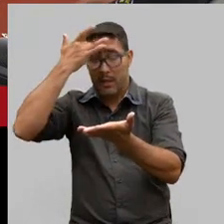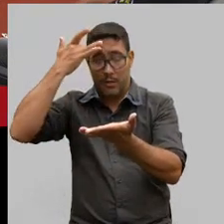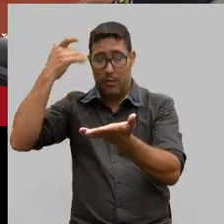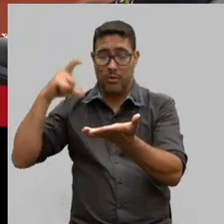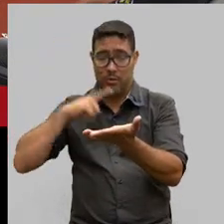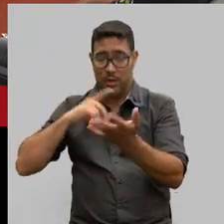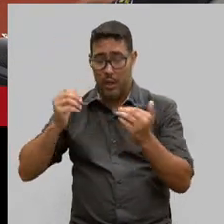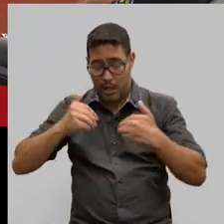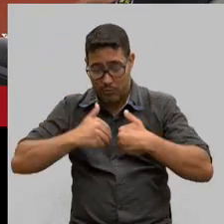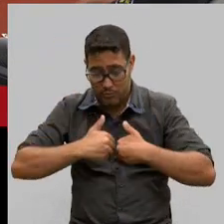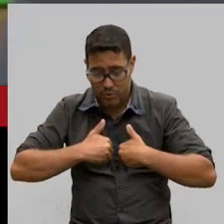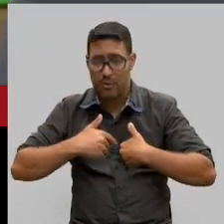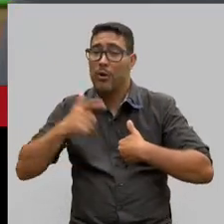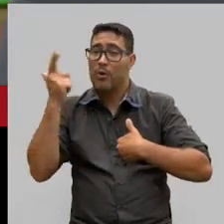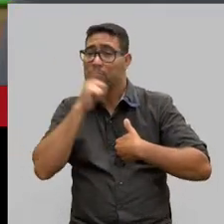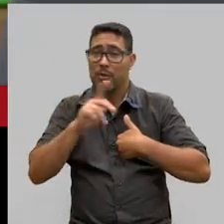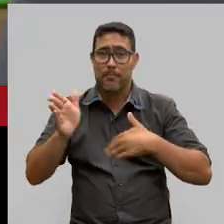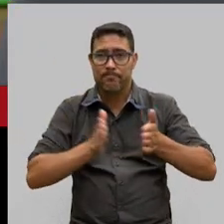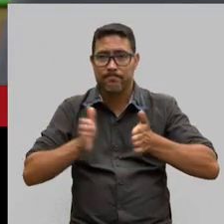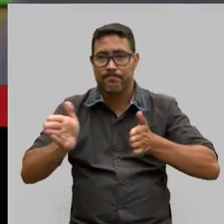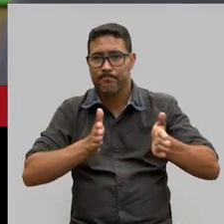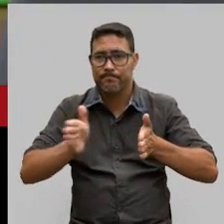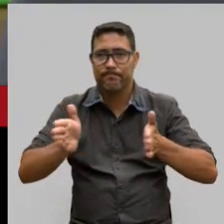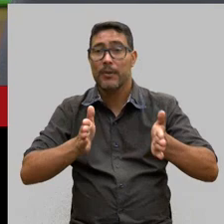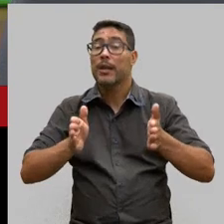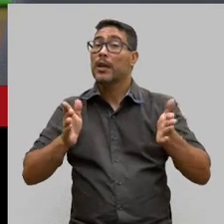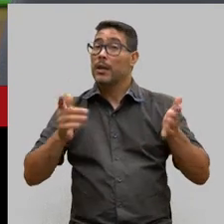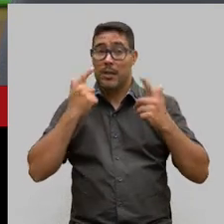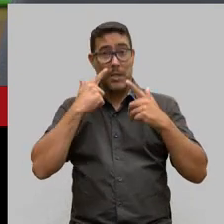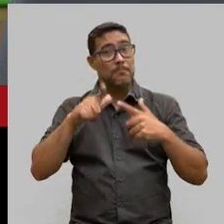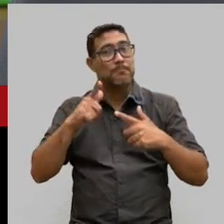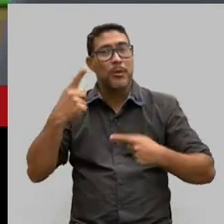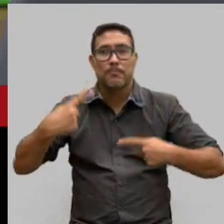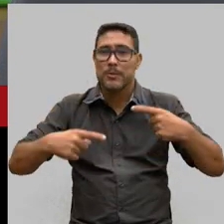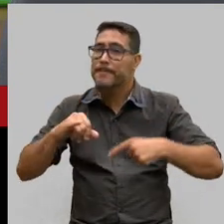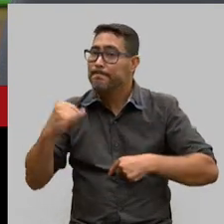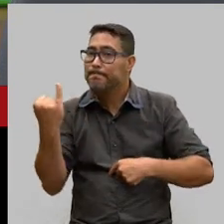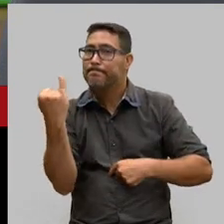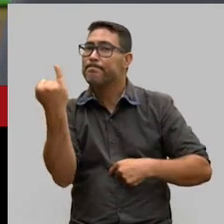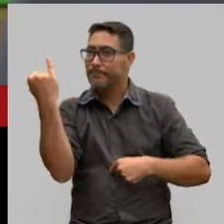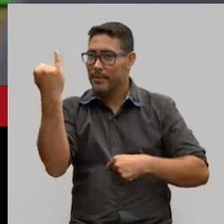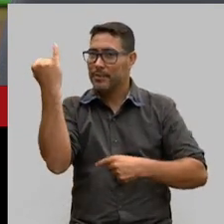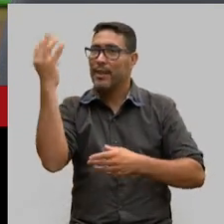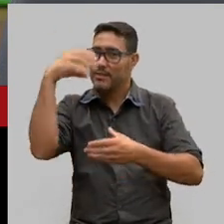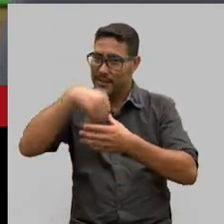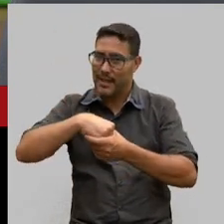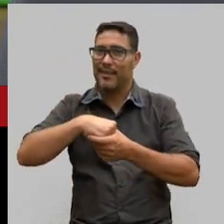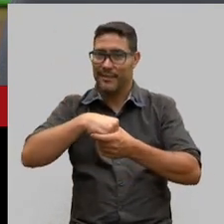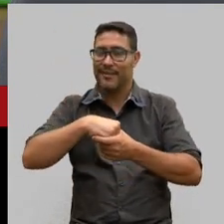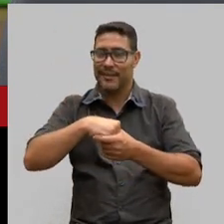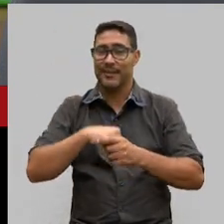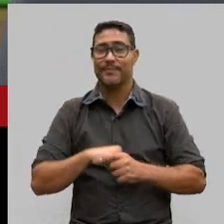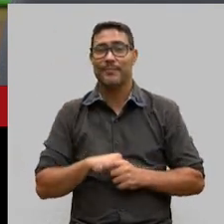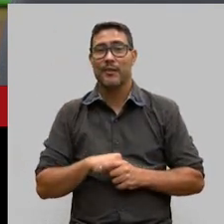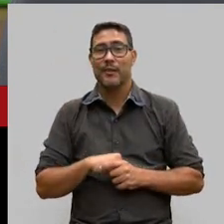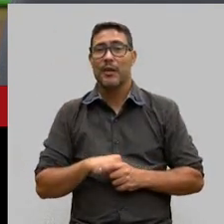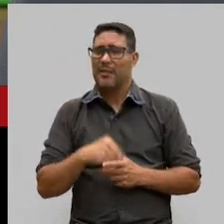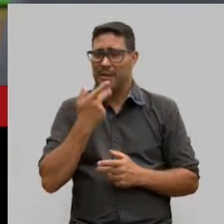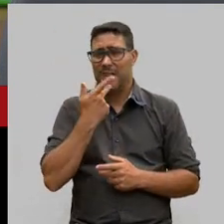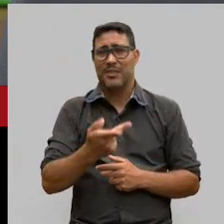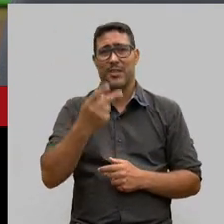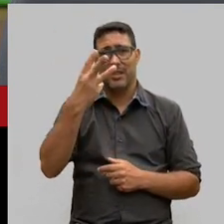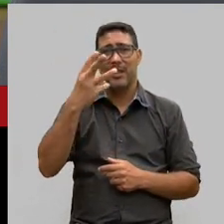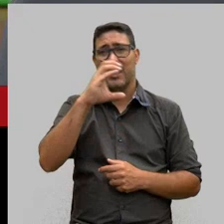né foi uma política importante dentro da política nacional de pessoas com deficiência Lógico que falar em 300 centros